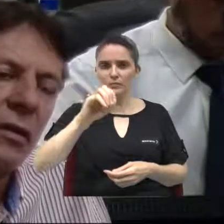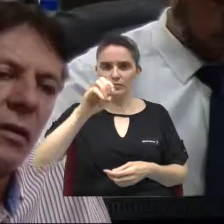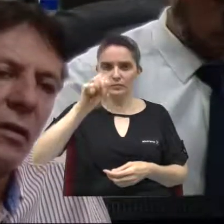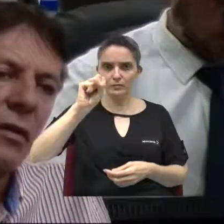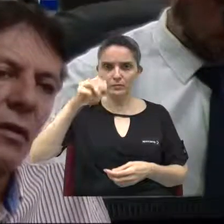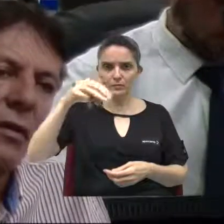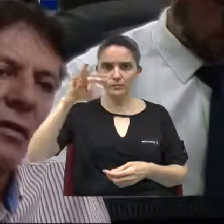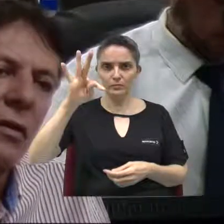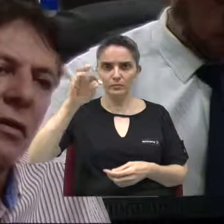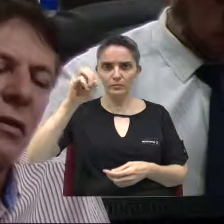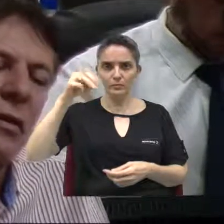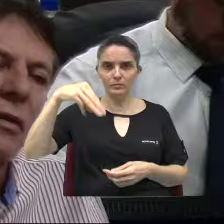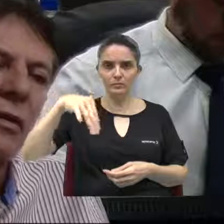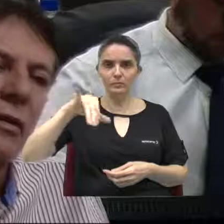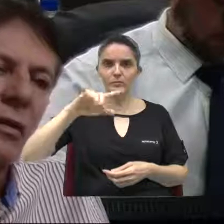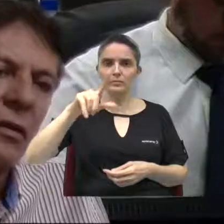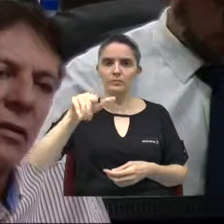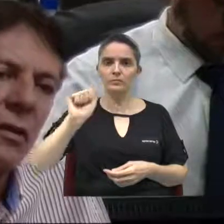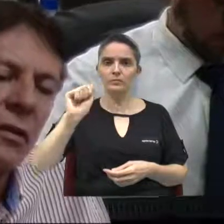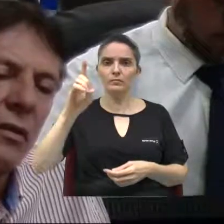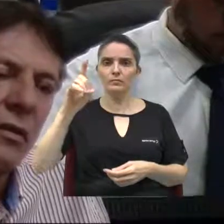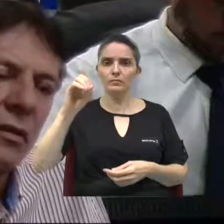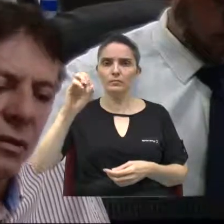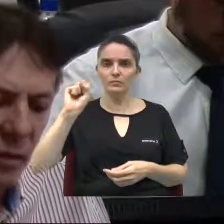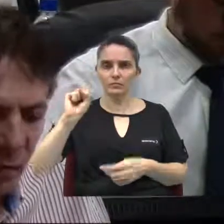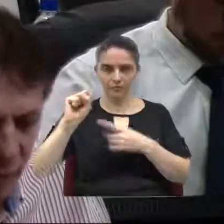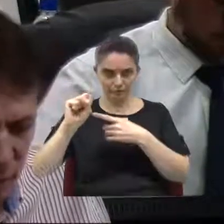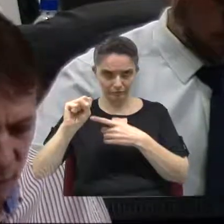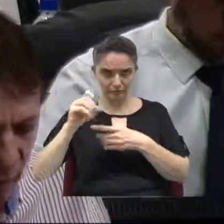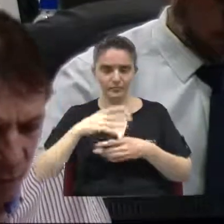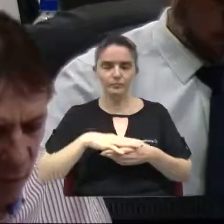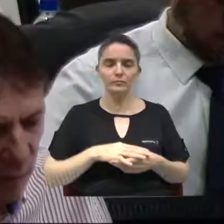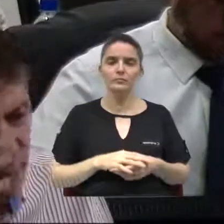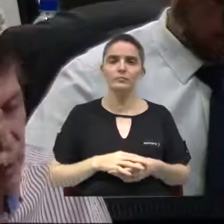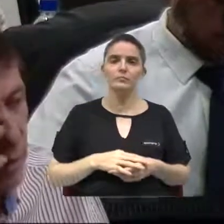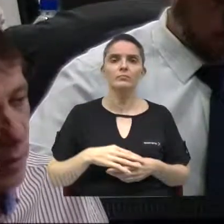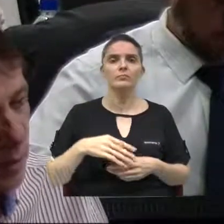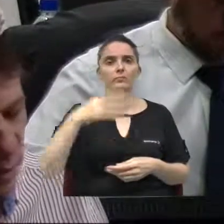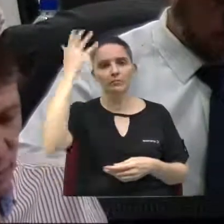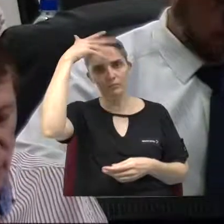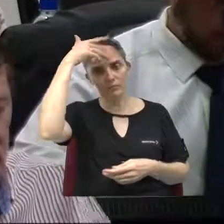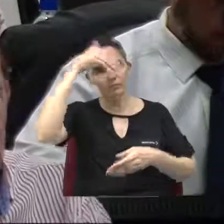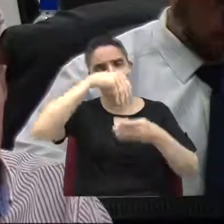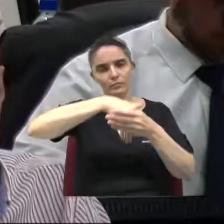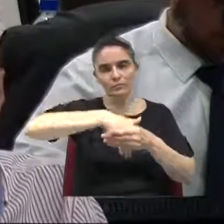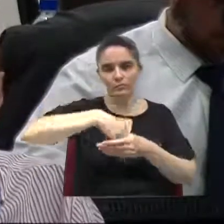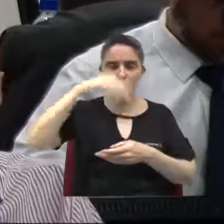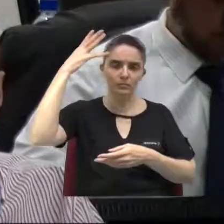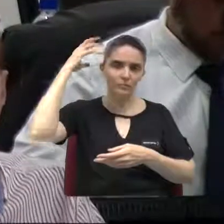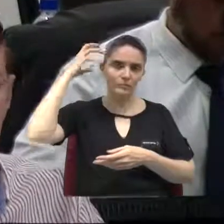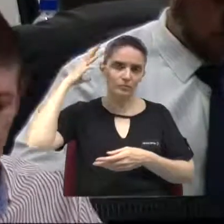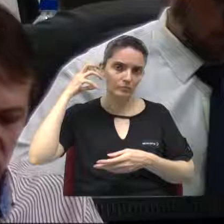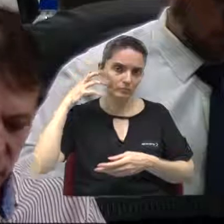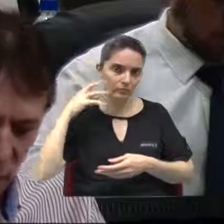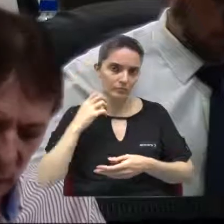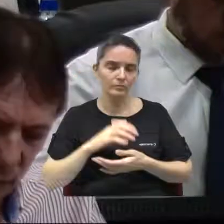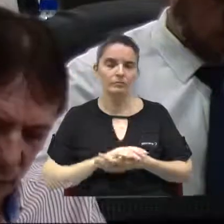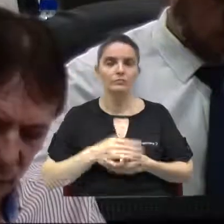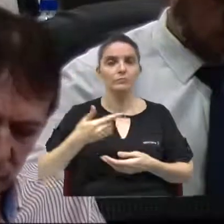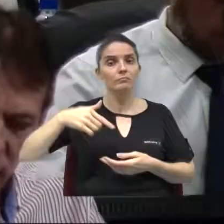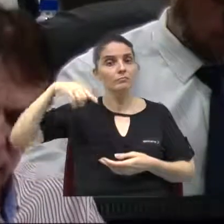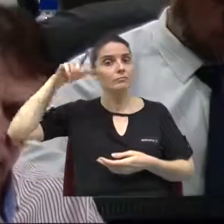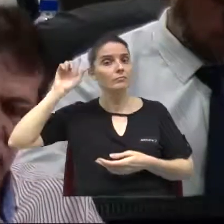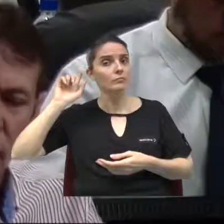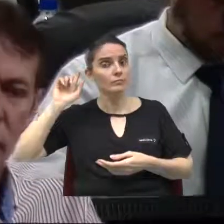de 600. Então eu fiz uma lei. A Érica Tanque votou, a Lubogo votou. Nós que somos do outro